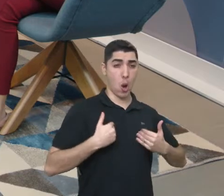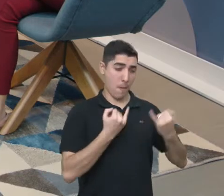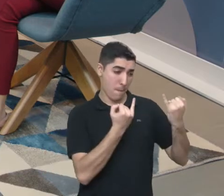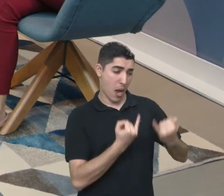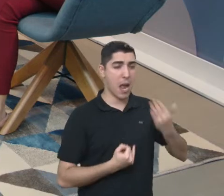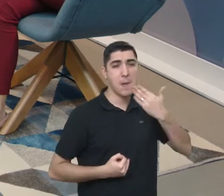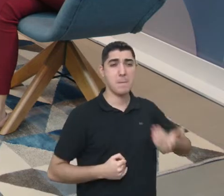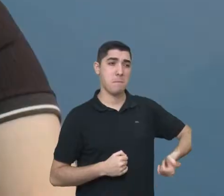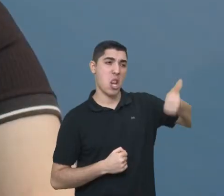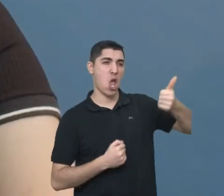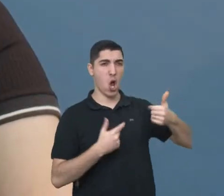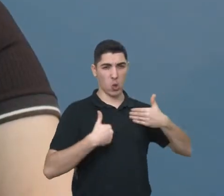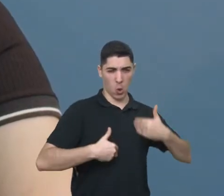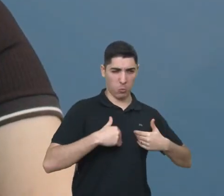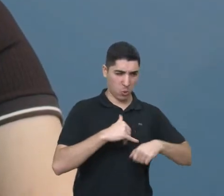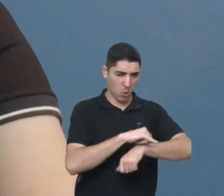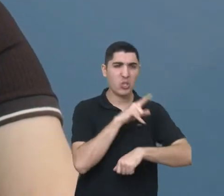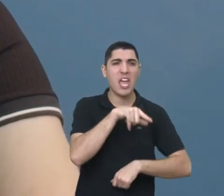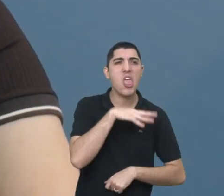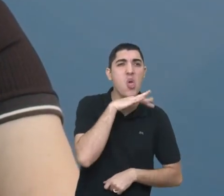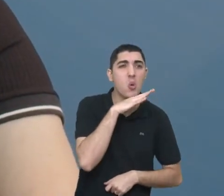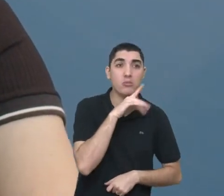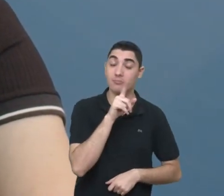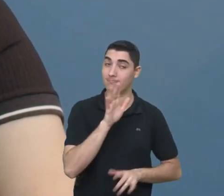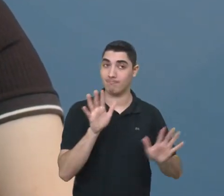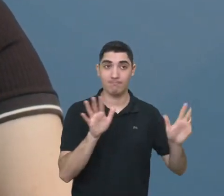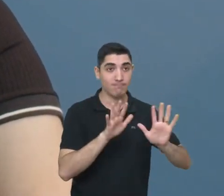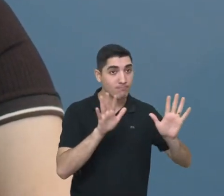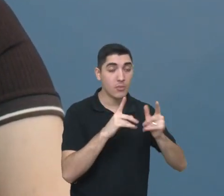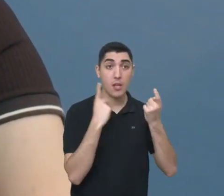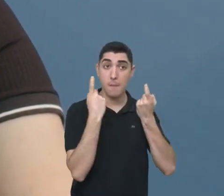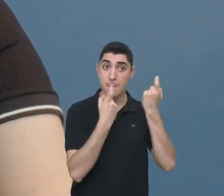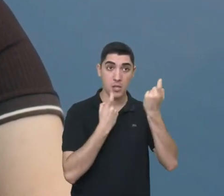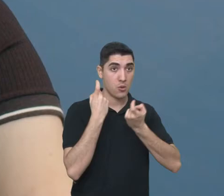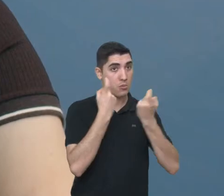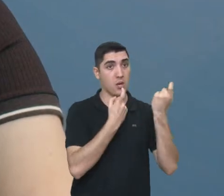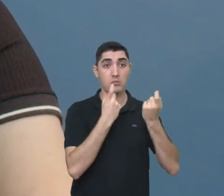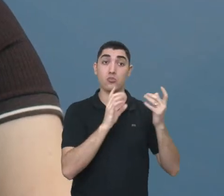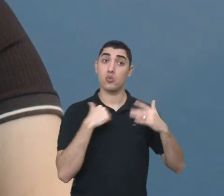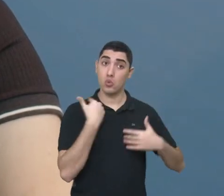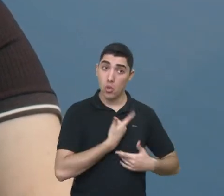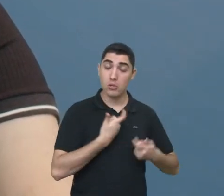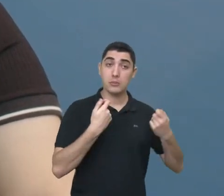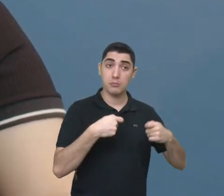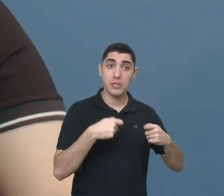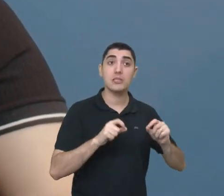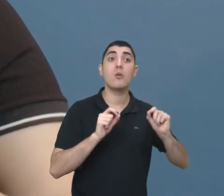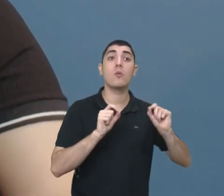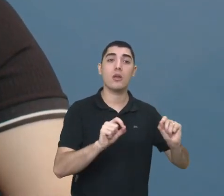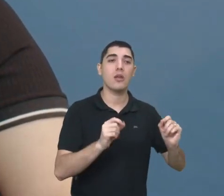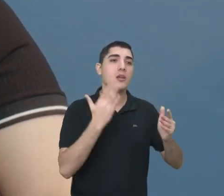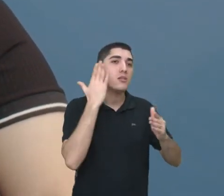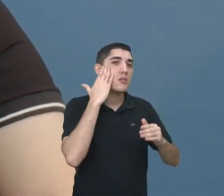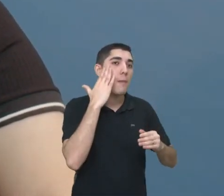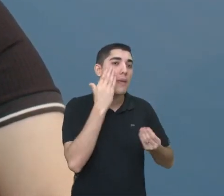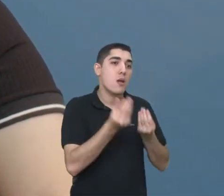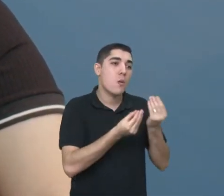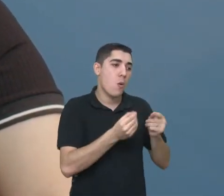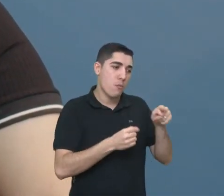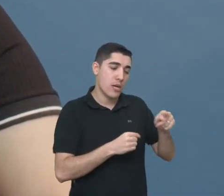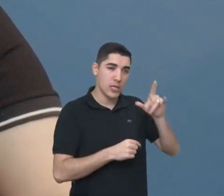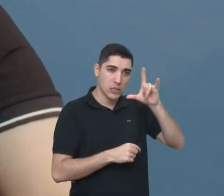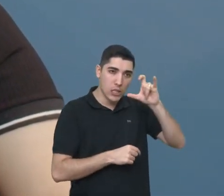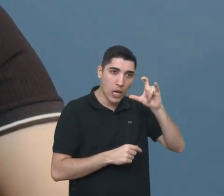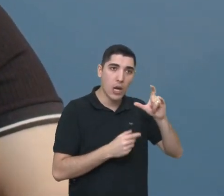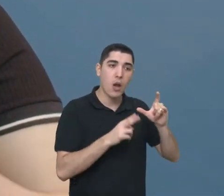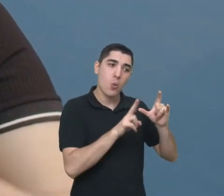um corpo gordo, e isso é muito preocupante, né? Então, eu acredito que a gente precisa mesmo saber como olhar para o